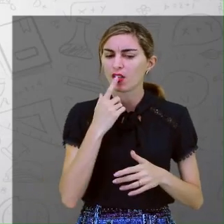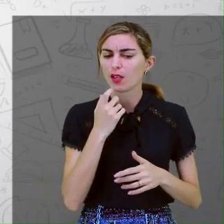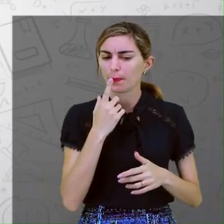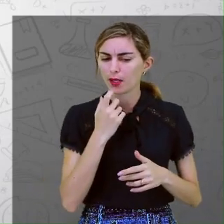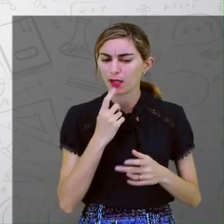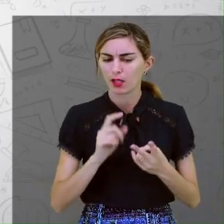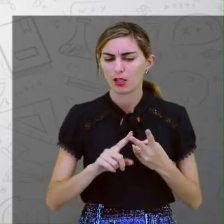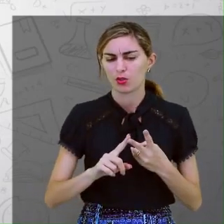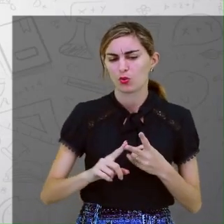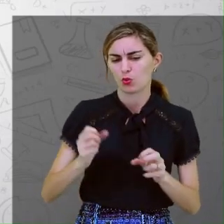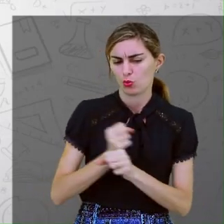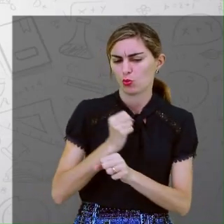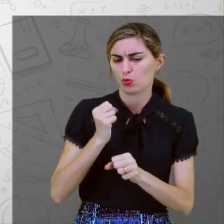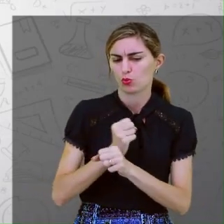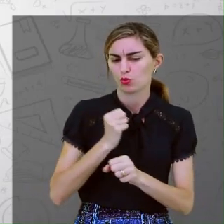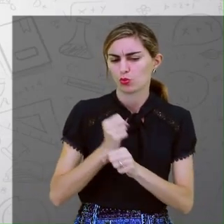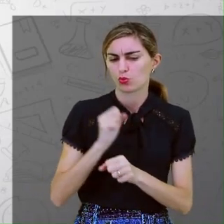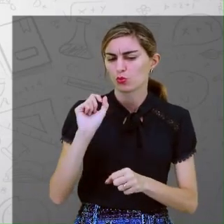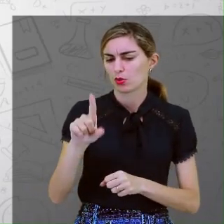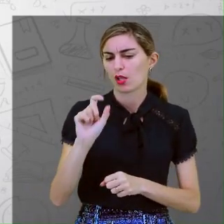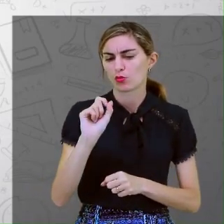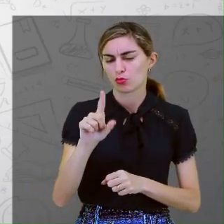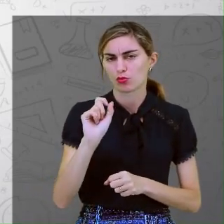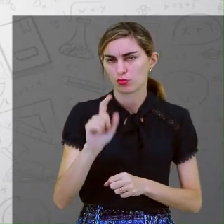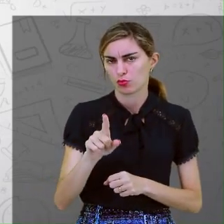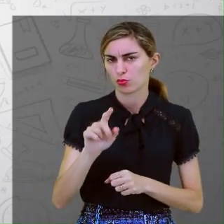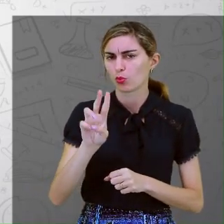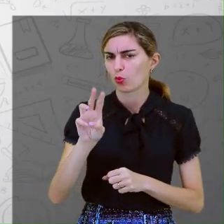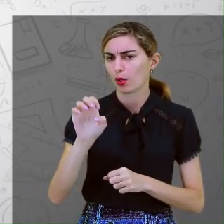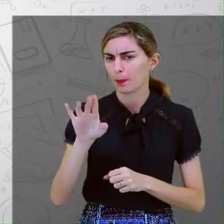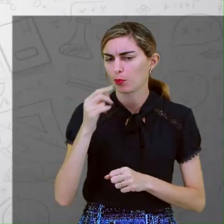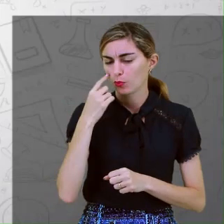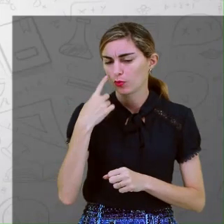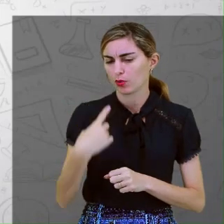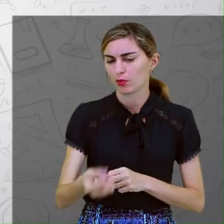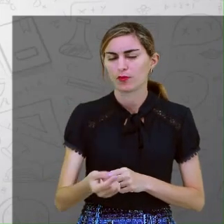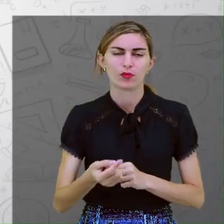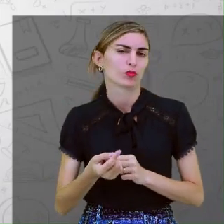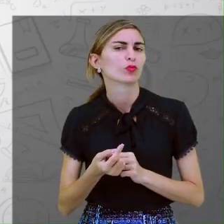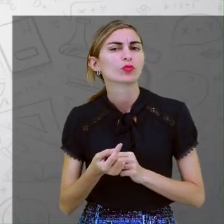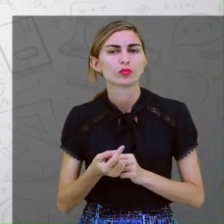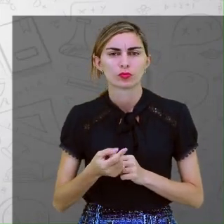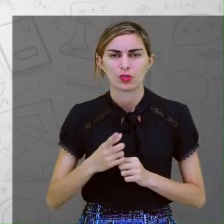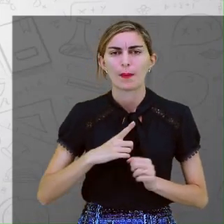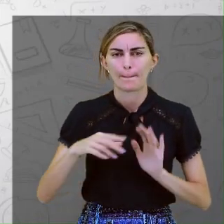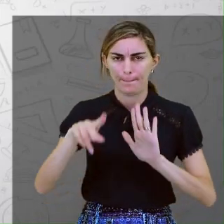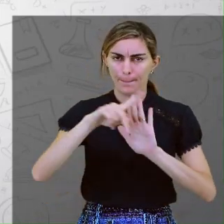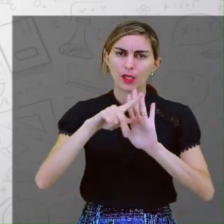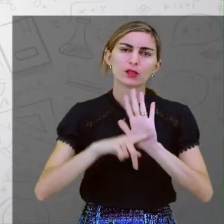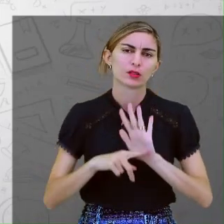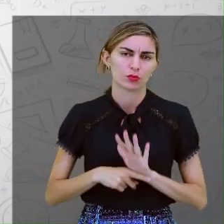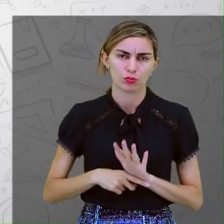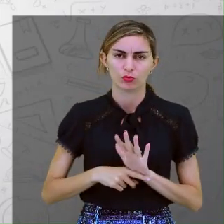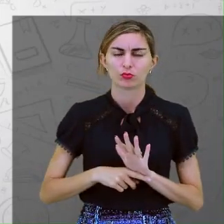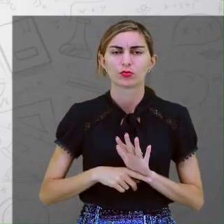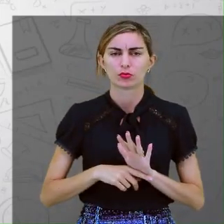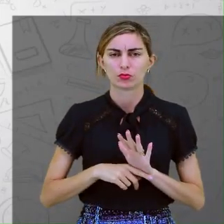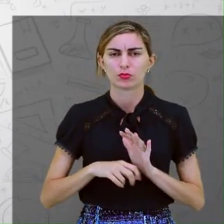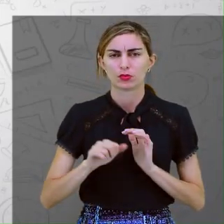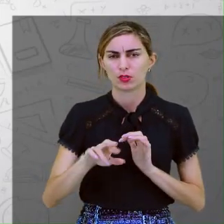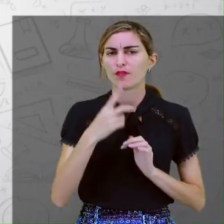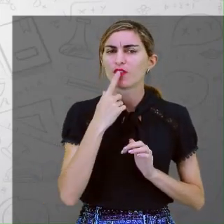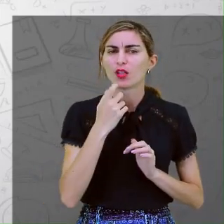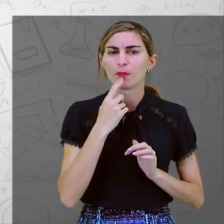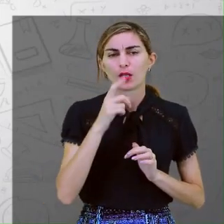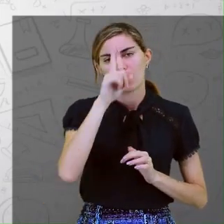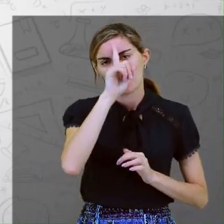vermelho e o construído está em azul. Lá no e-book a gente viu que é padrão ser em